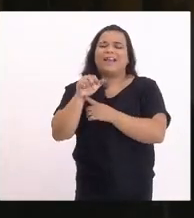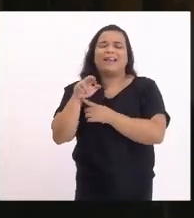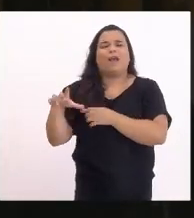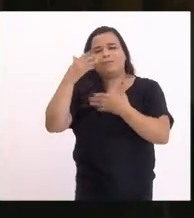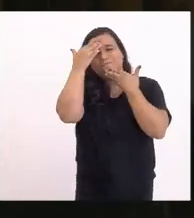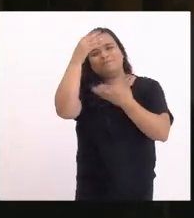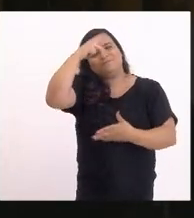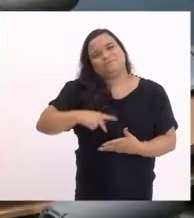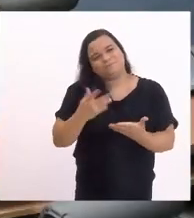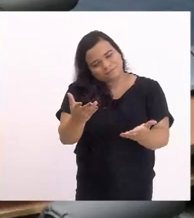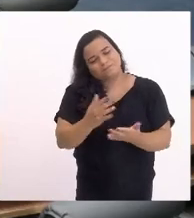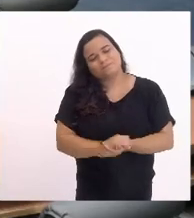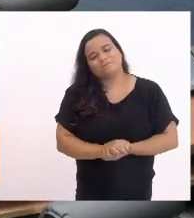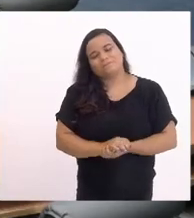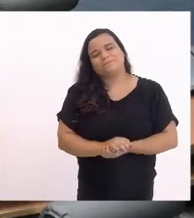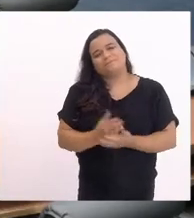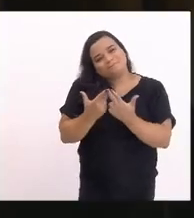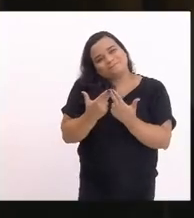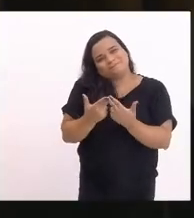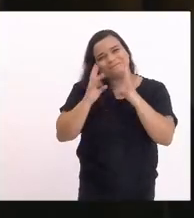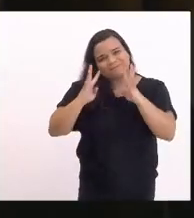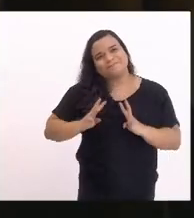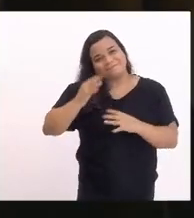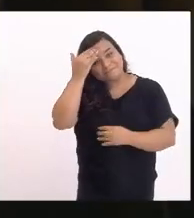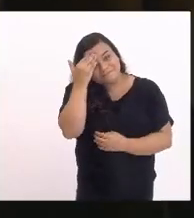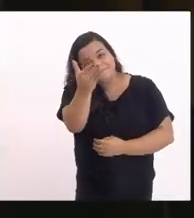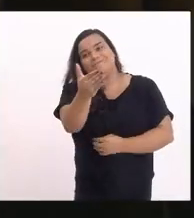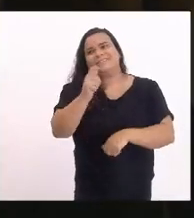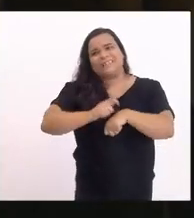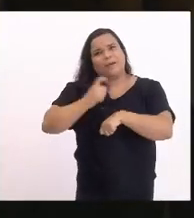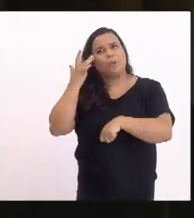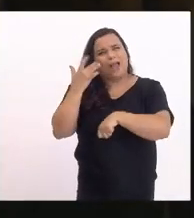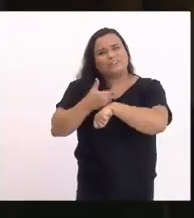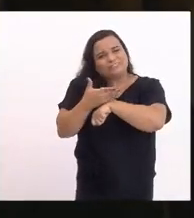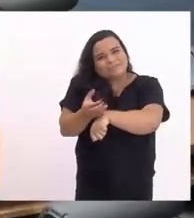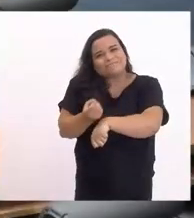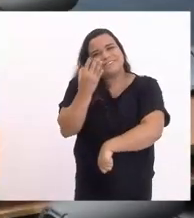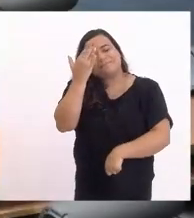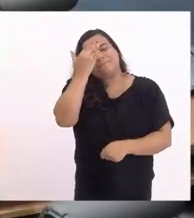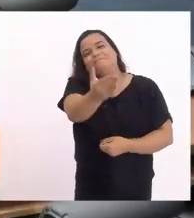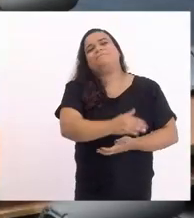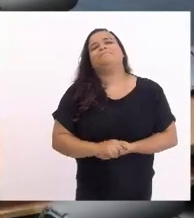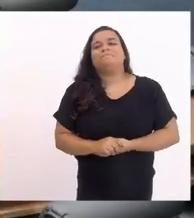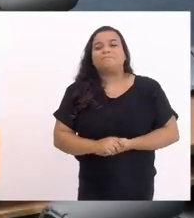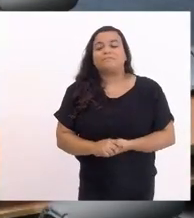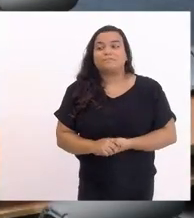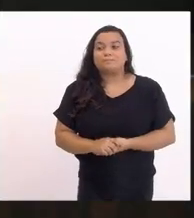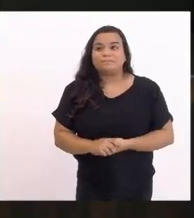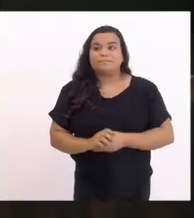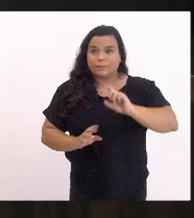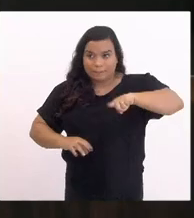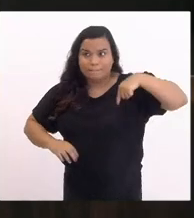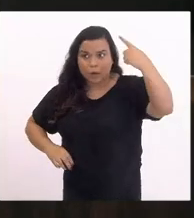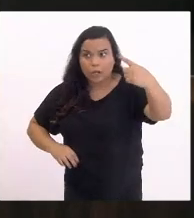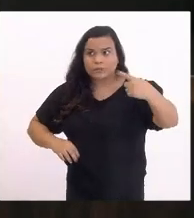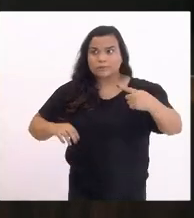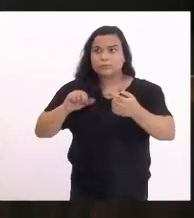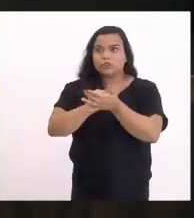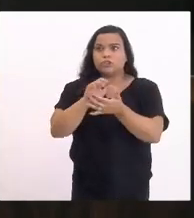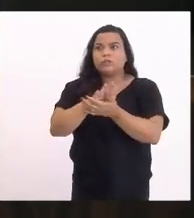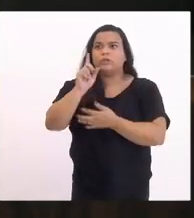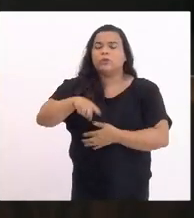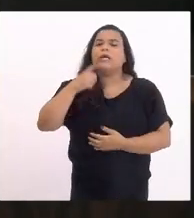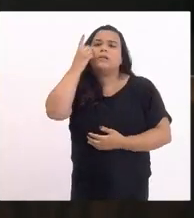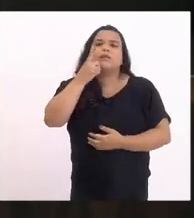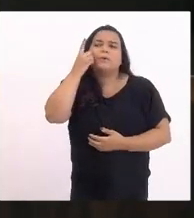senhor presidente, pela paciência aí, do tempo que eu acho que eu me excedi. Obrigado. Próximo orador inscrito é o nobre